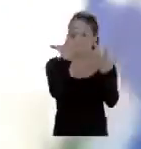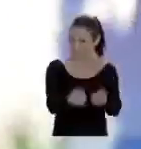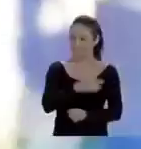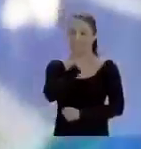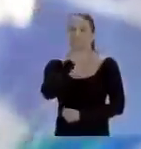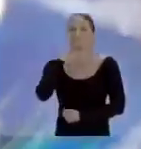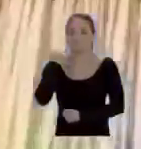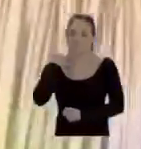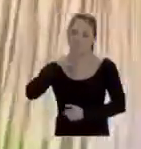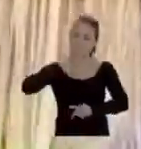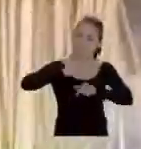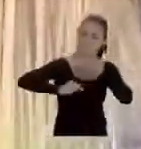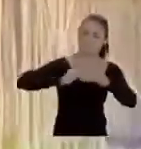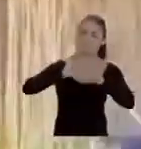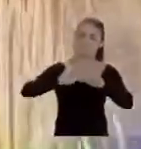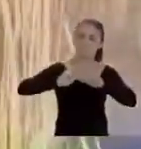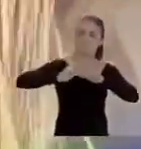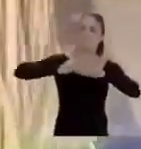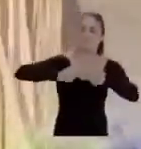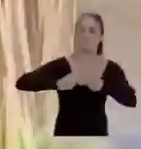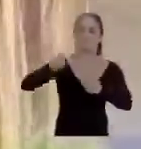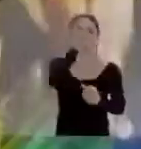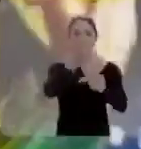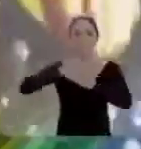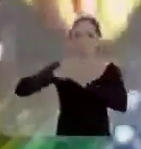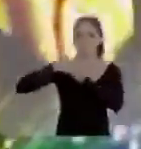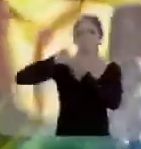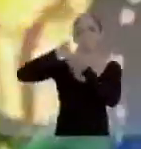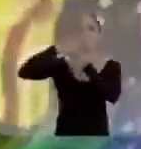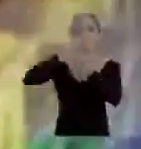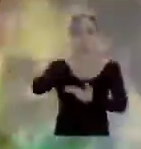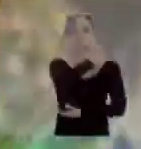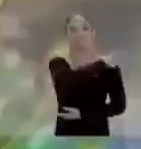claridade, nosso sangue vertemos por ti,